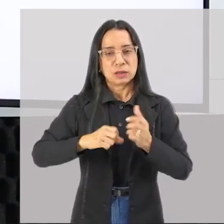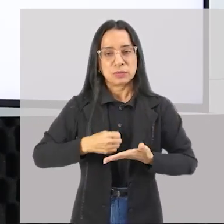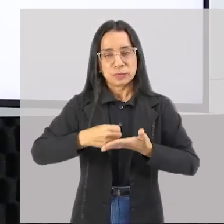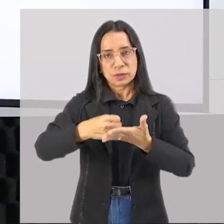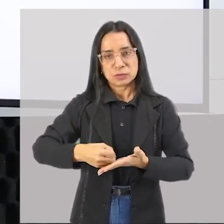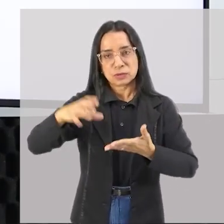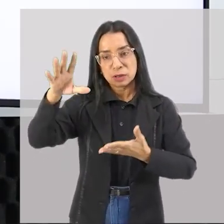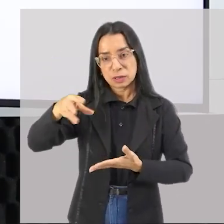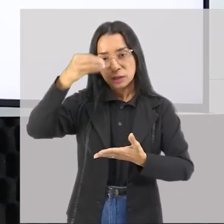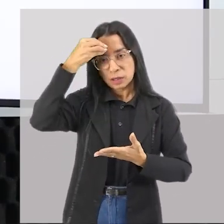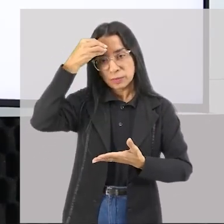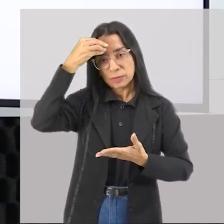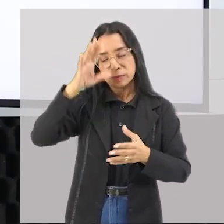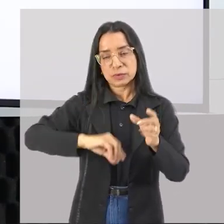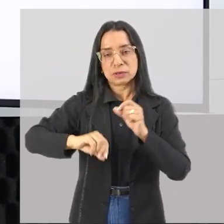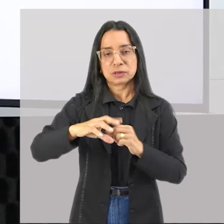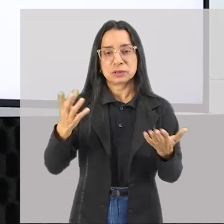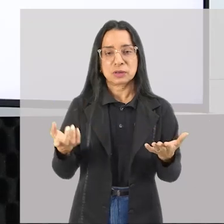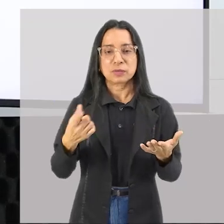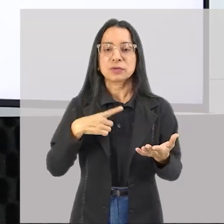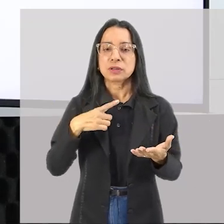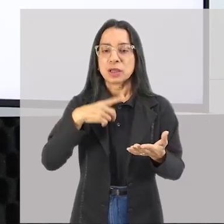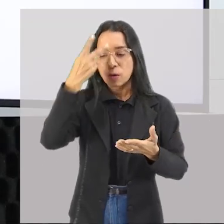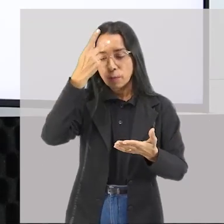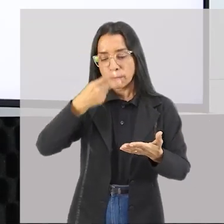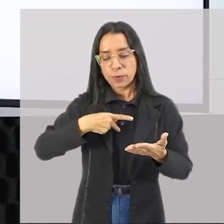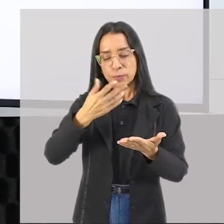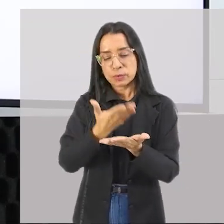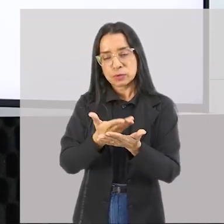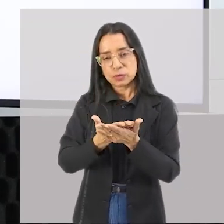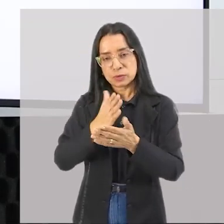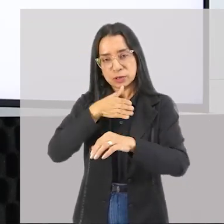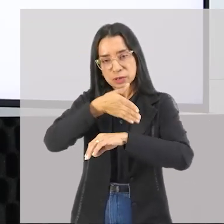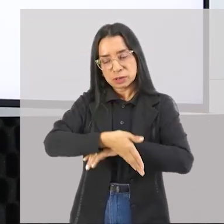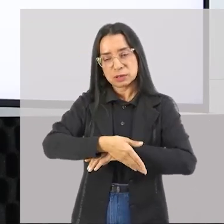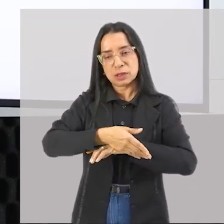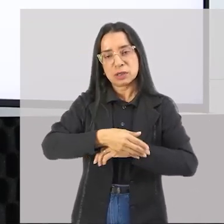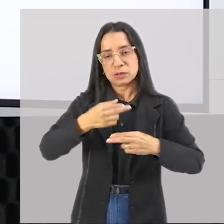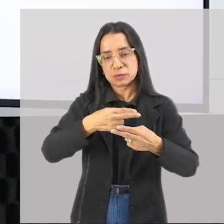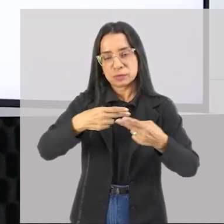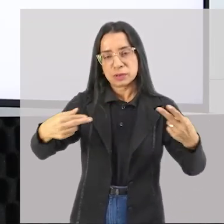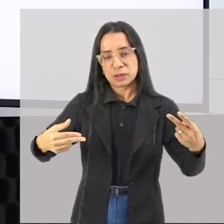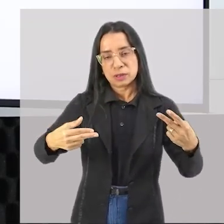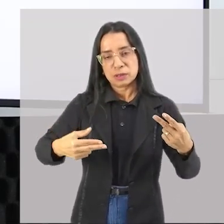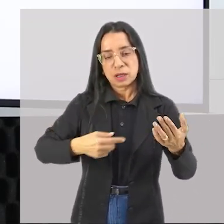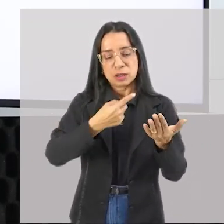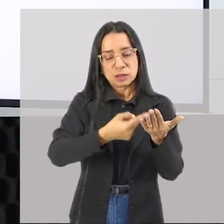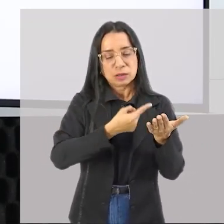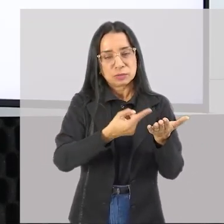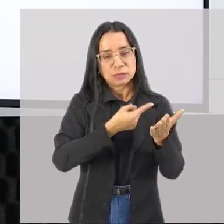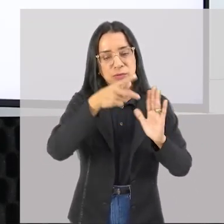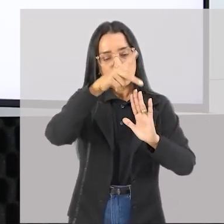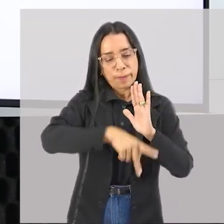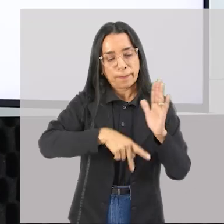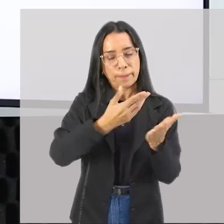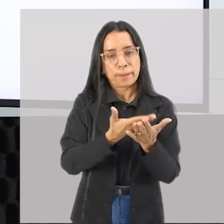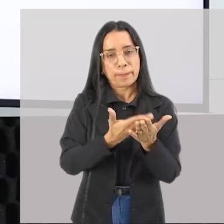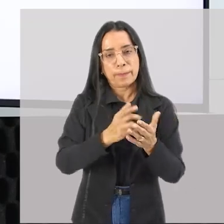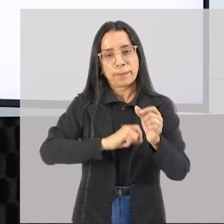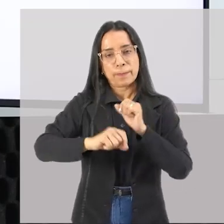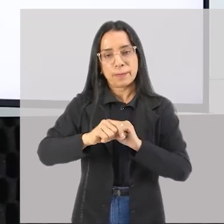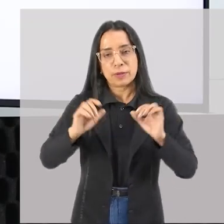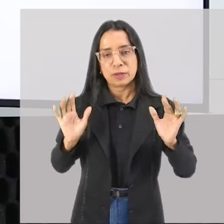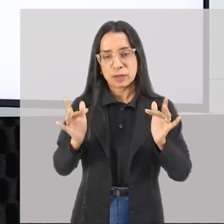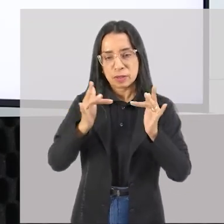ajudar na memorização. E tem o autoestudo, acesse os materiais, lê os materiais, as nossas apostilas, os planos de estudo, para você